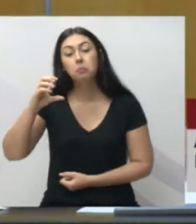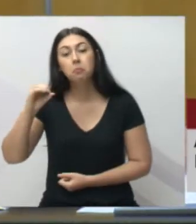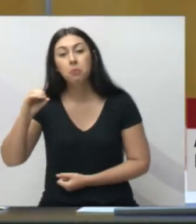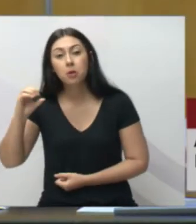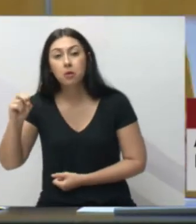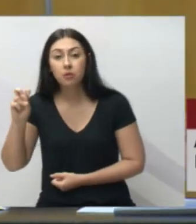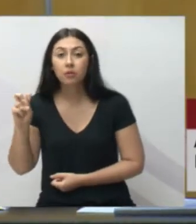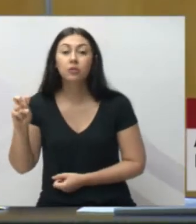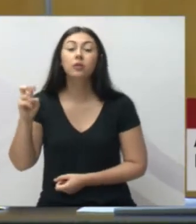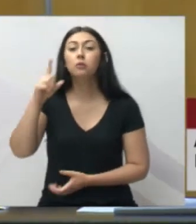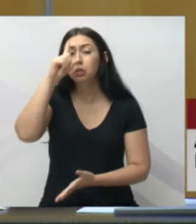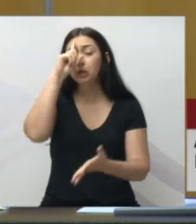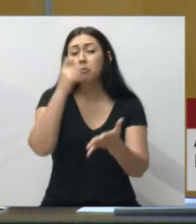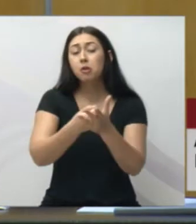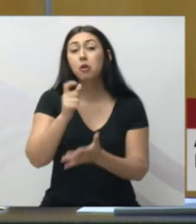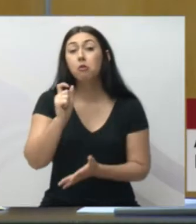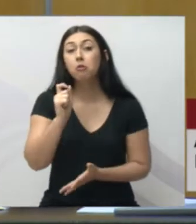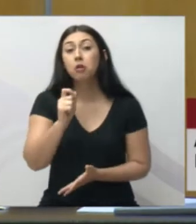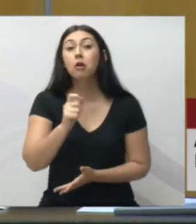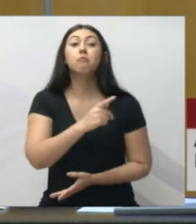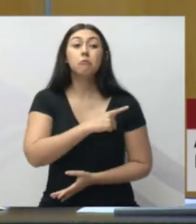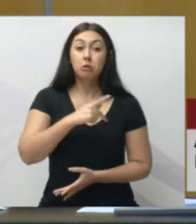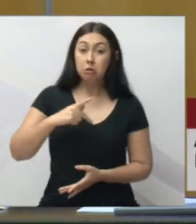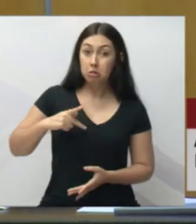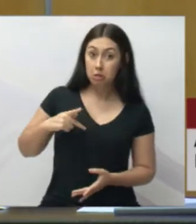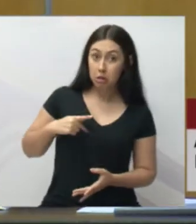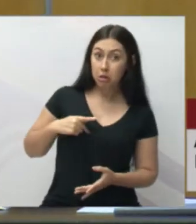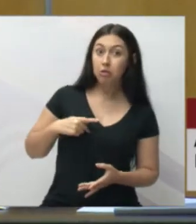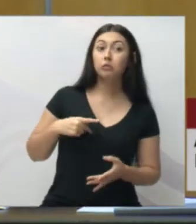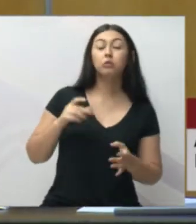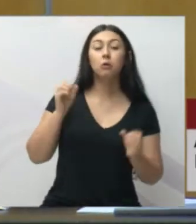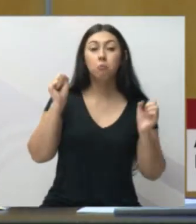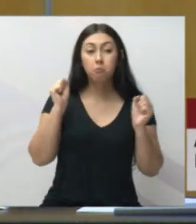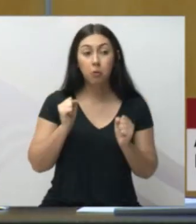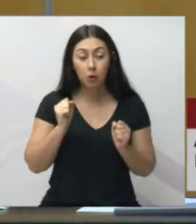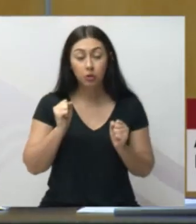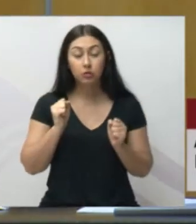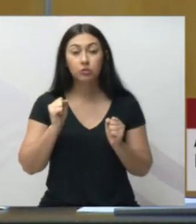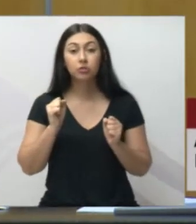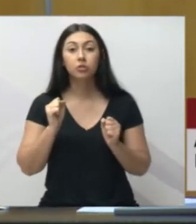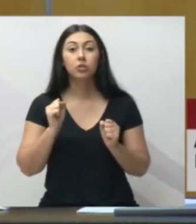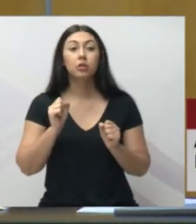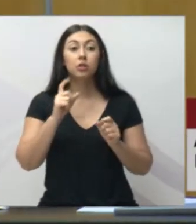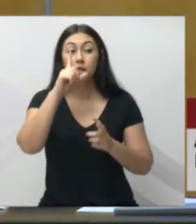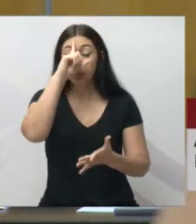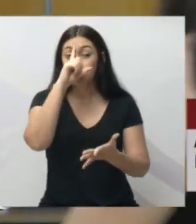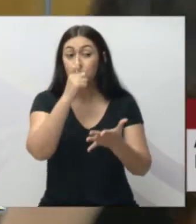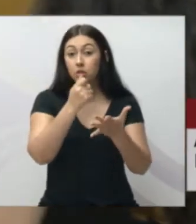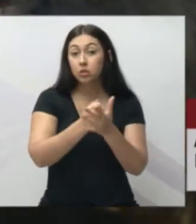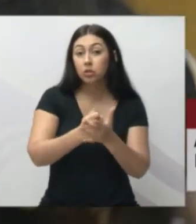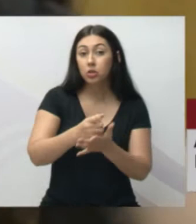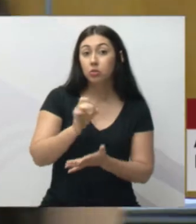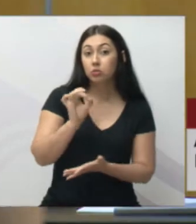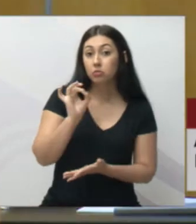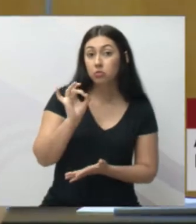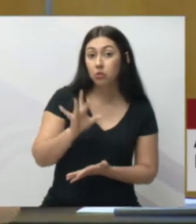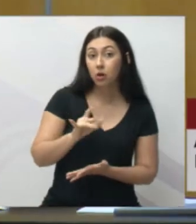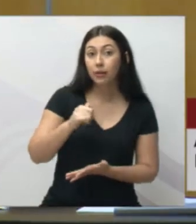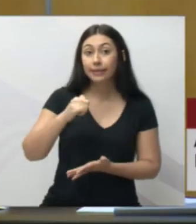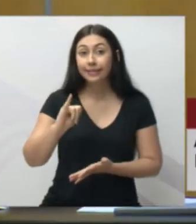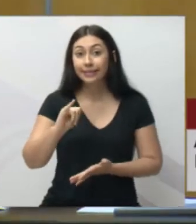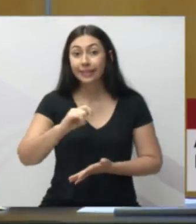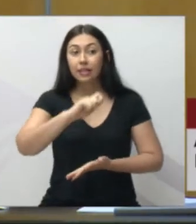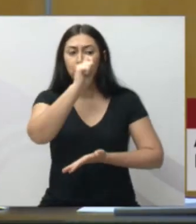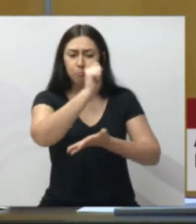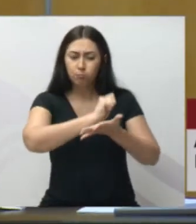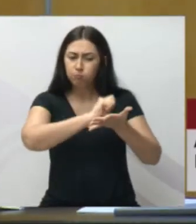ao presidente da Câmara Municipal de Jacareí somente proceder ao arquivamento de proposituras a requerimento escrito de